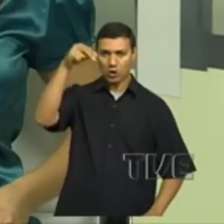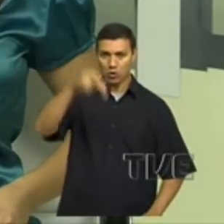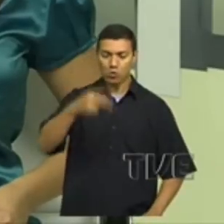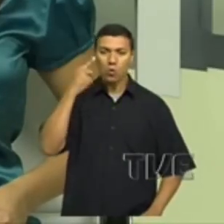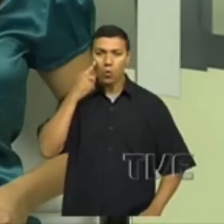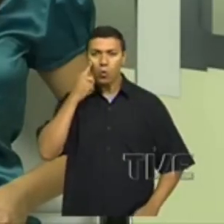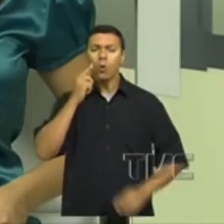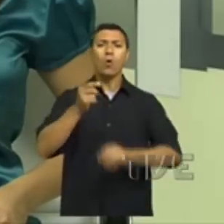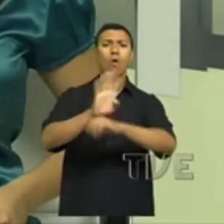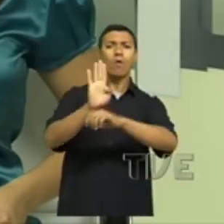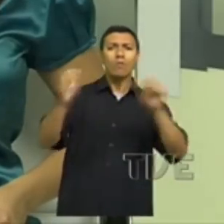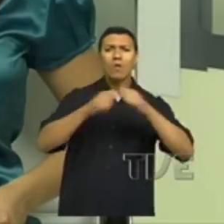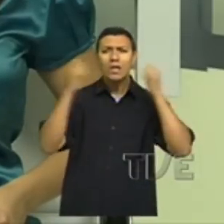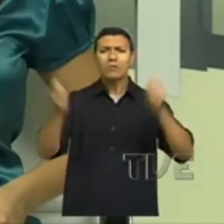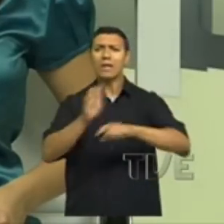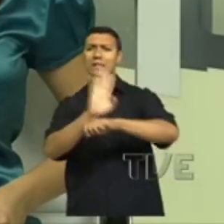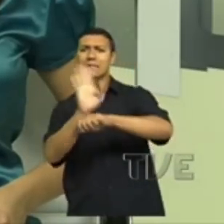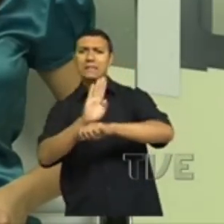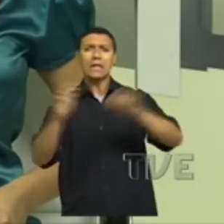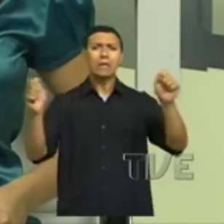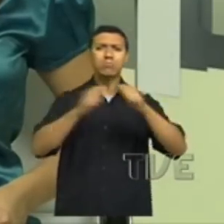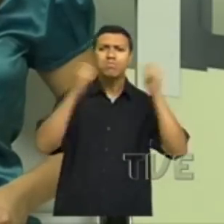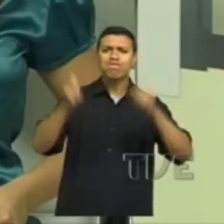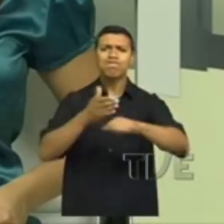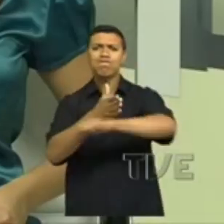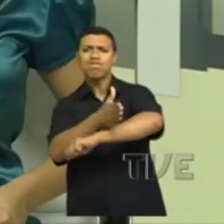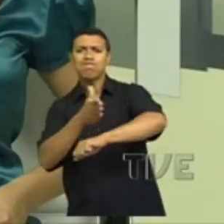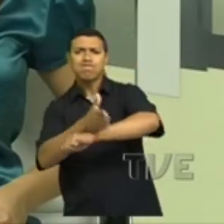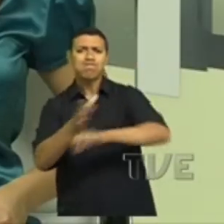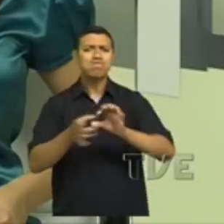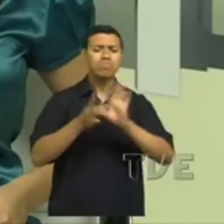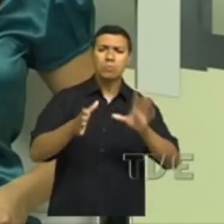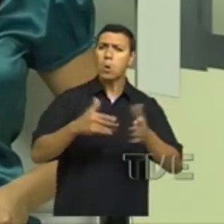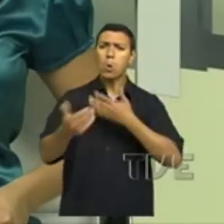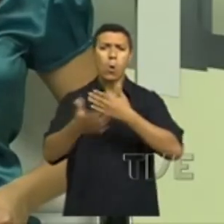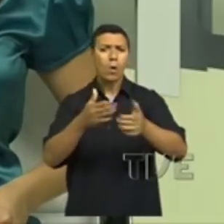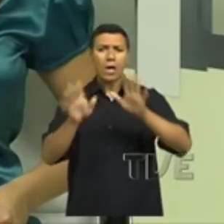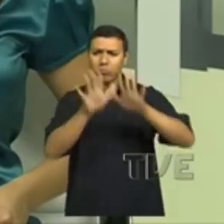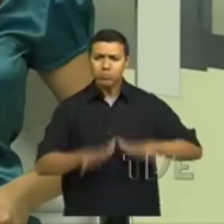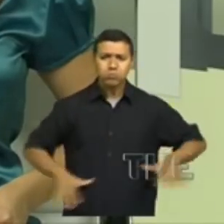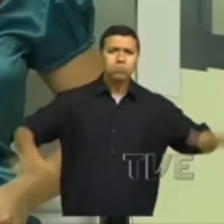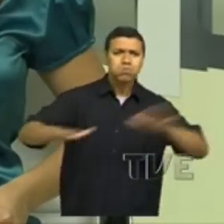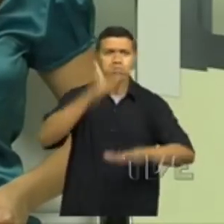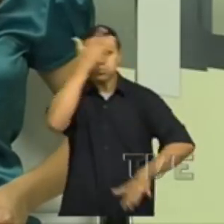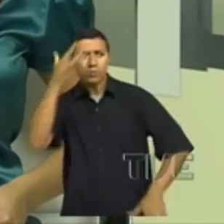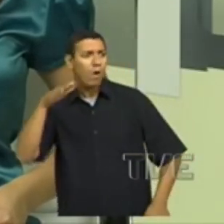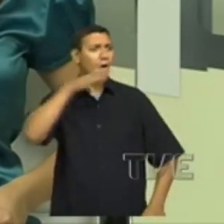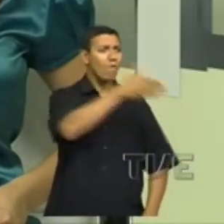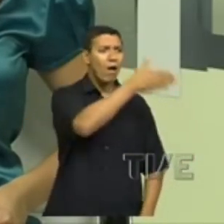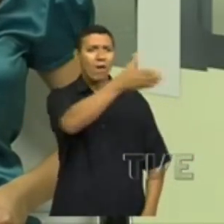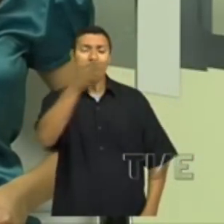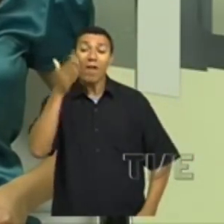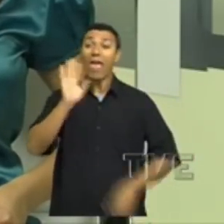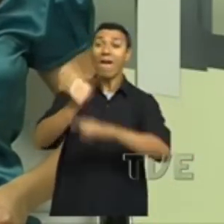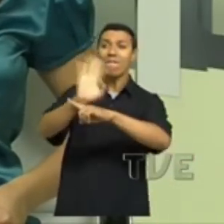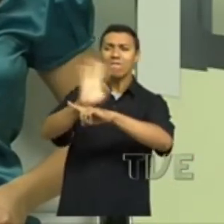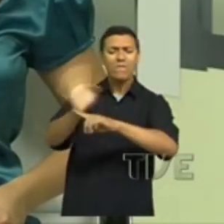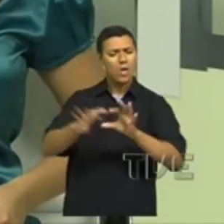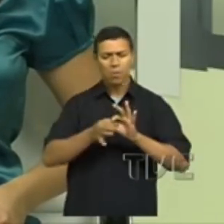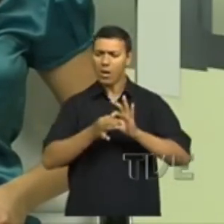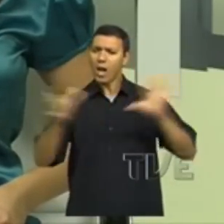vai movimentar a cultura no estado. O público vai poder conferir filmes com